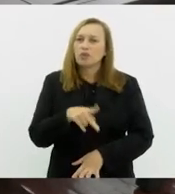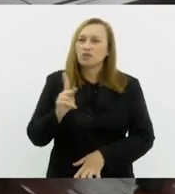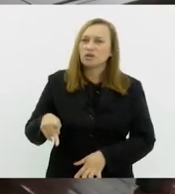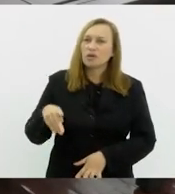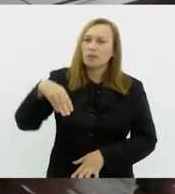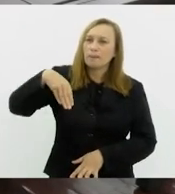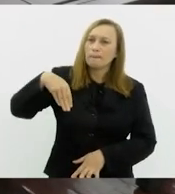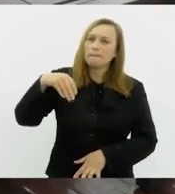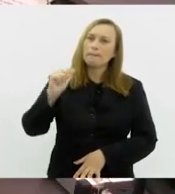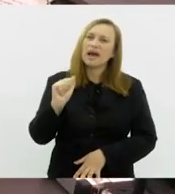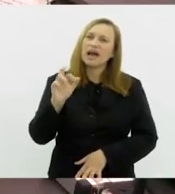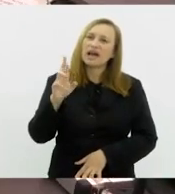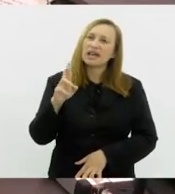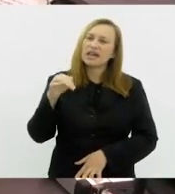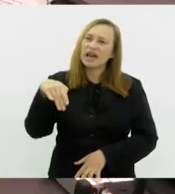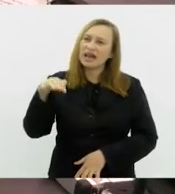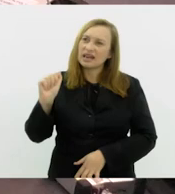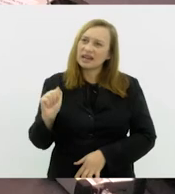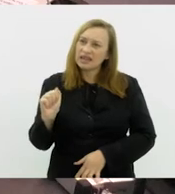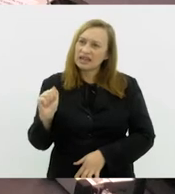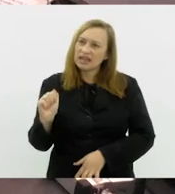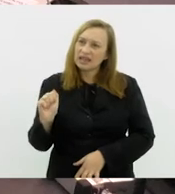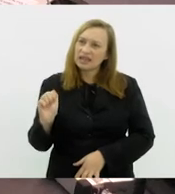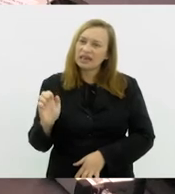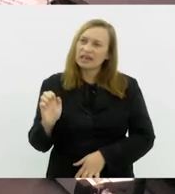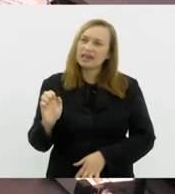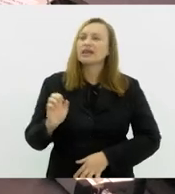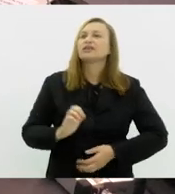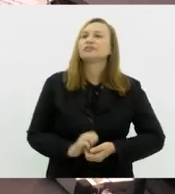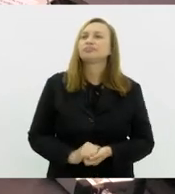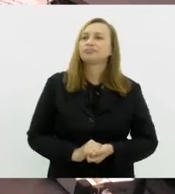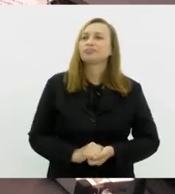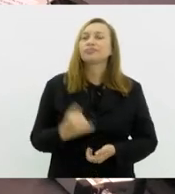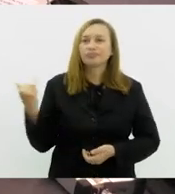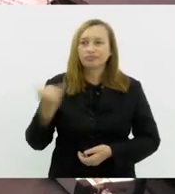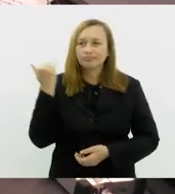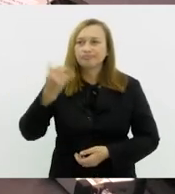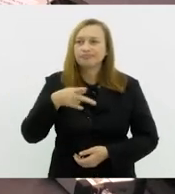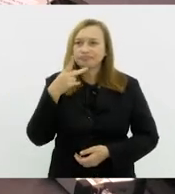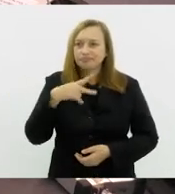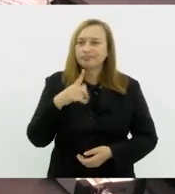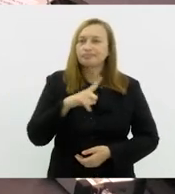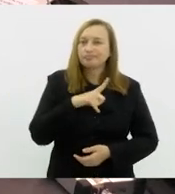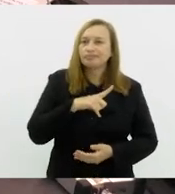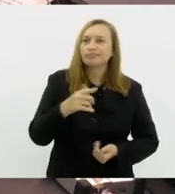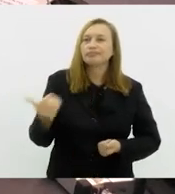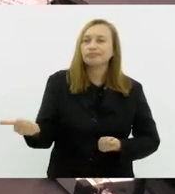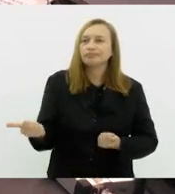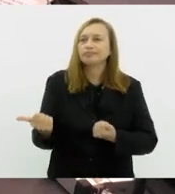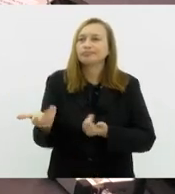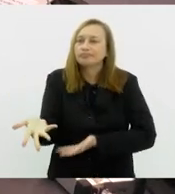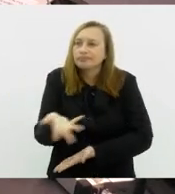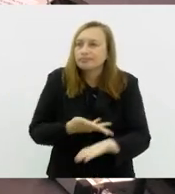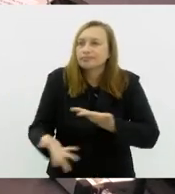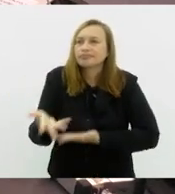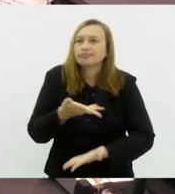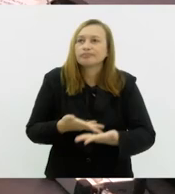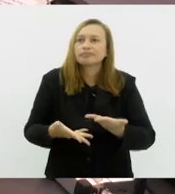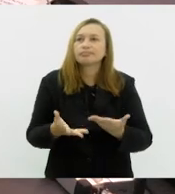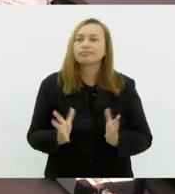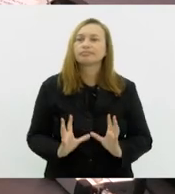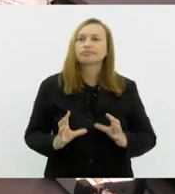Marielle e eu. Muito importante dizer que temos parceria com o Departamento da